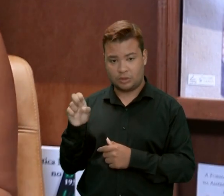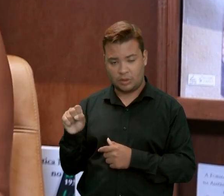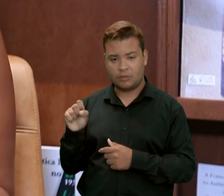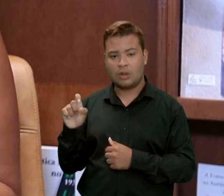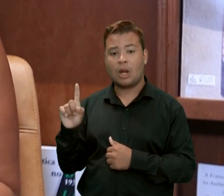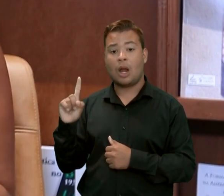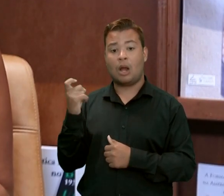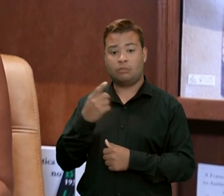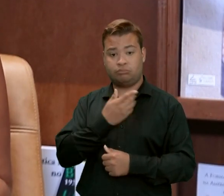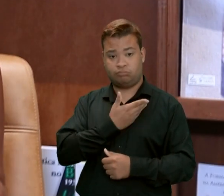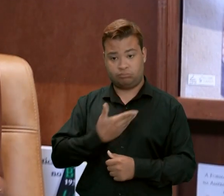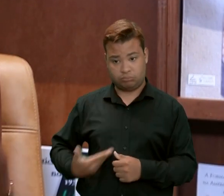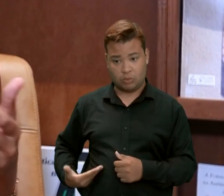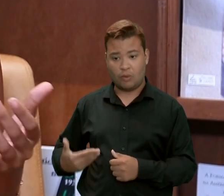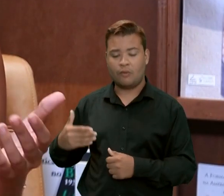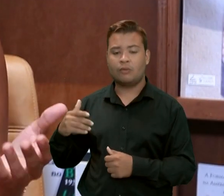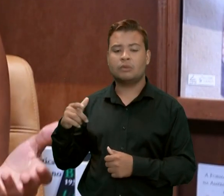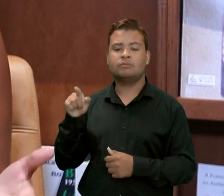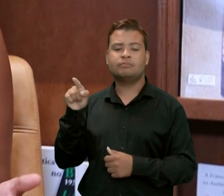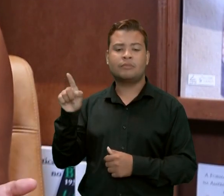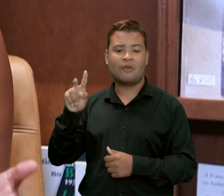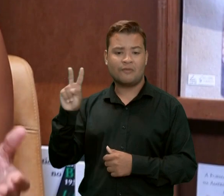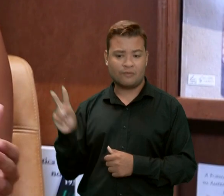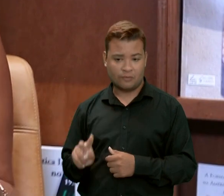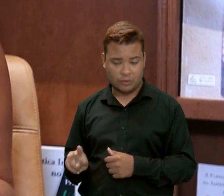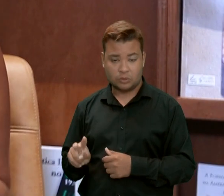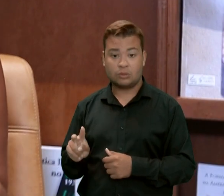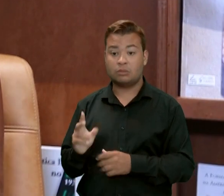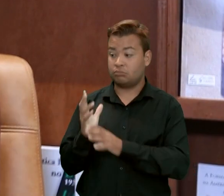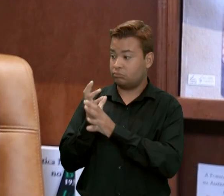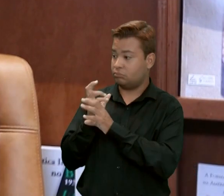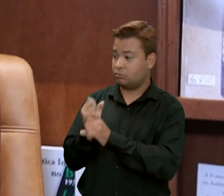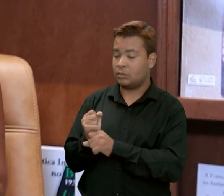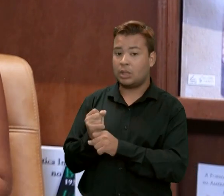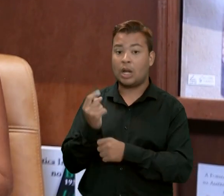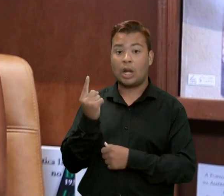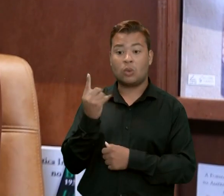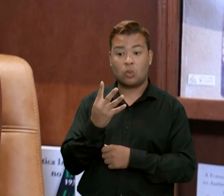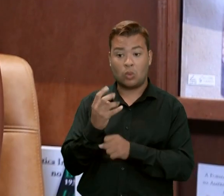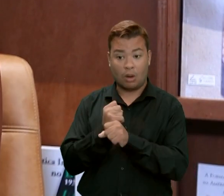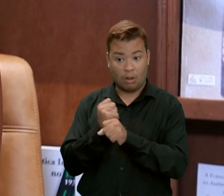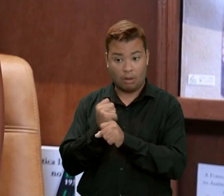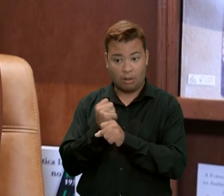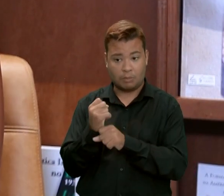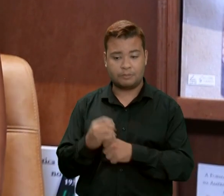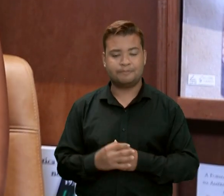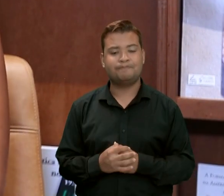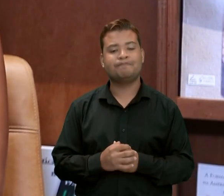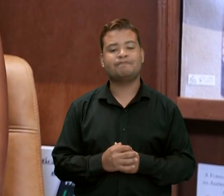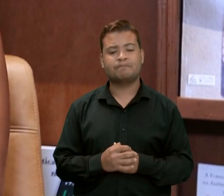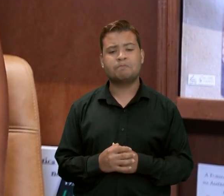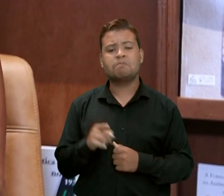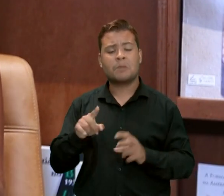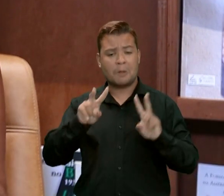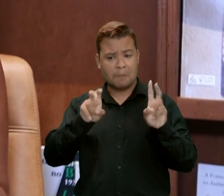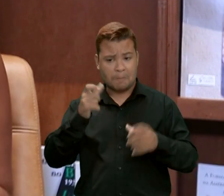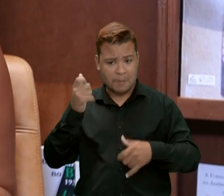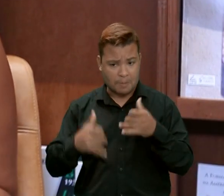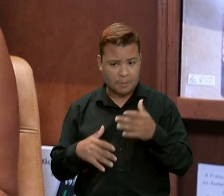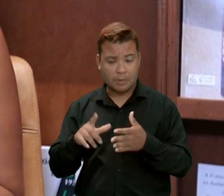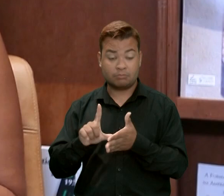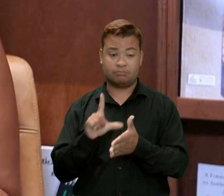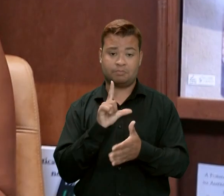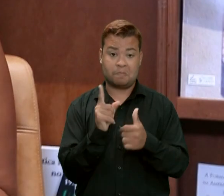Venezuela por 14 anos entre 1999 e 2013. Mas antes de entrar nesse assunto, eu vou fazer a